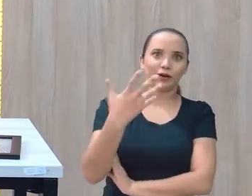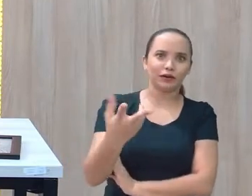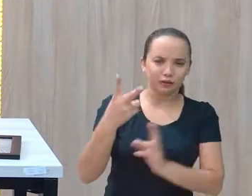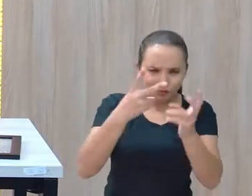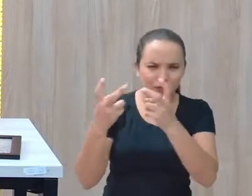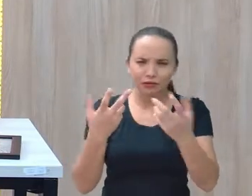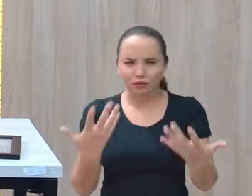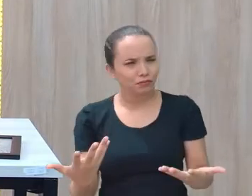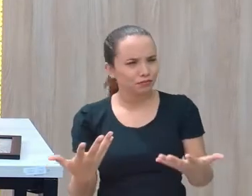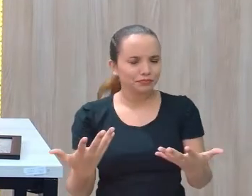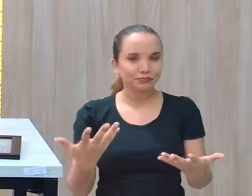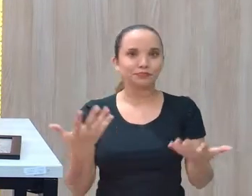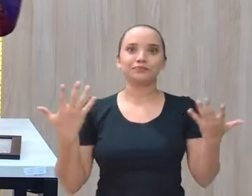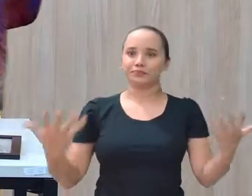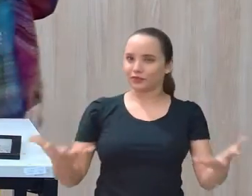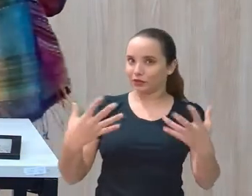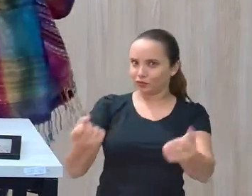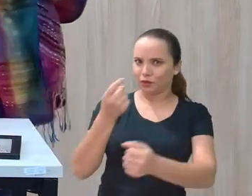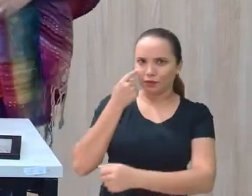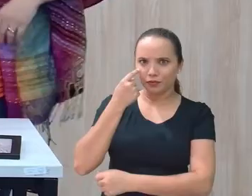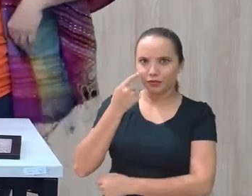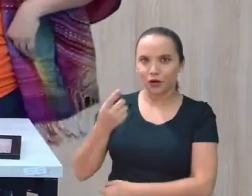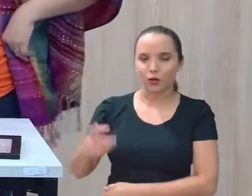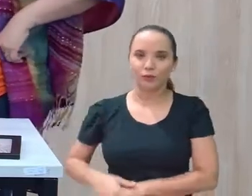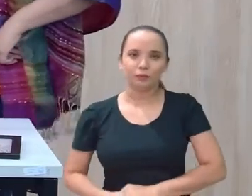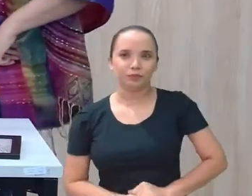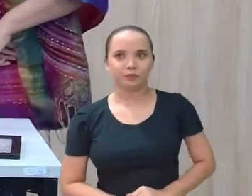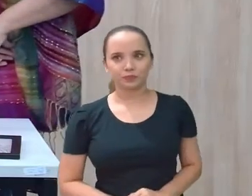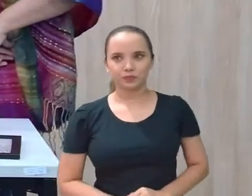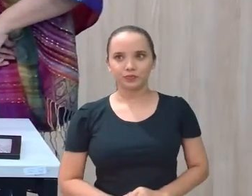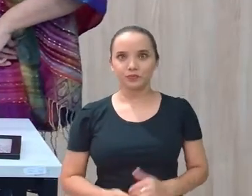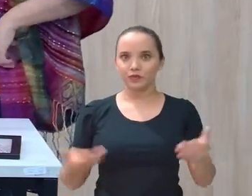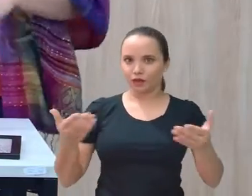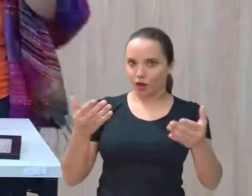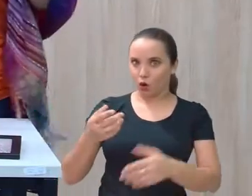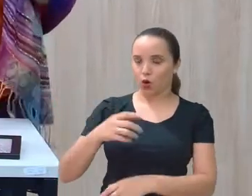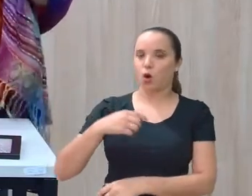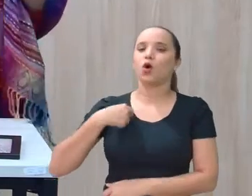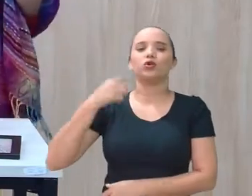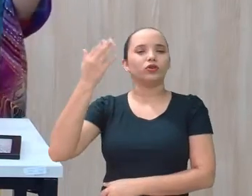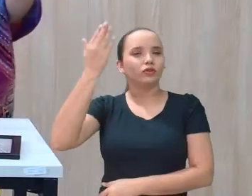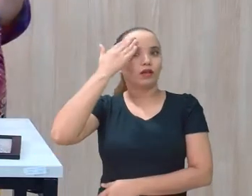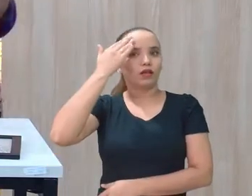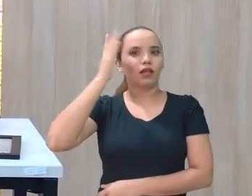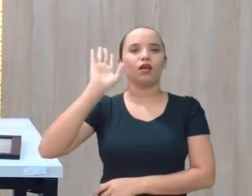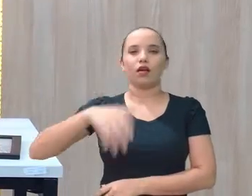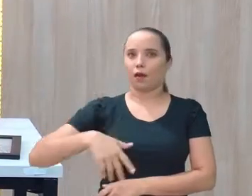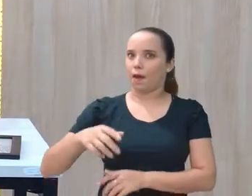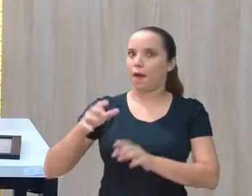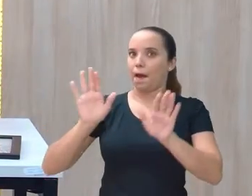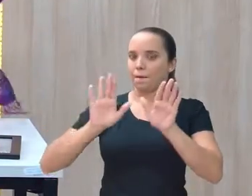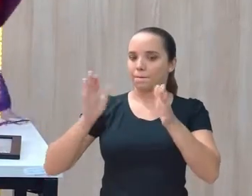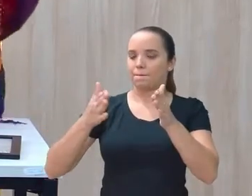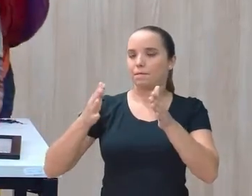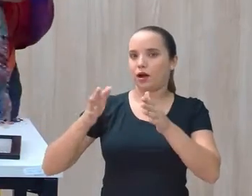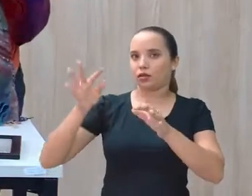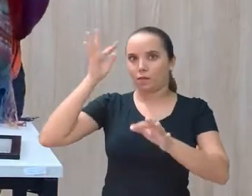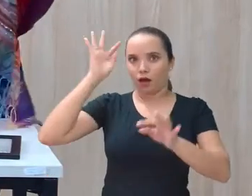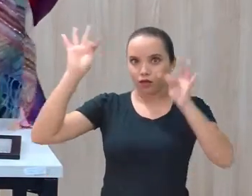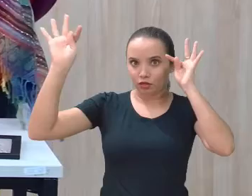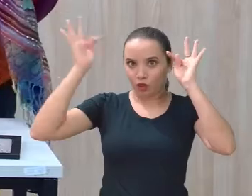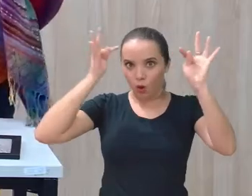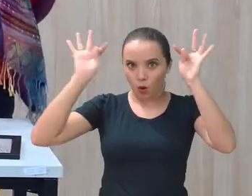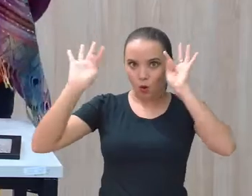aí. Vamos dar uma olhadinha então no que é gravura. Agora vem a parte mais teórica, para vocês